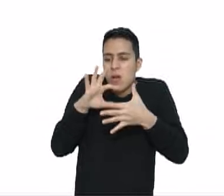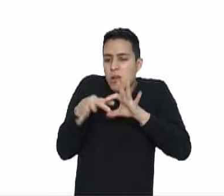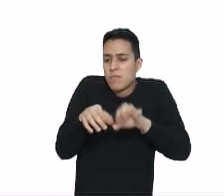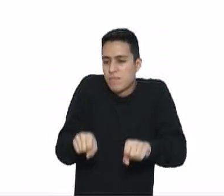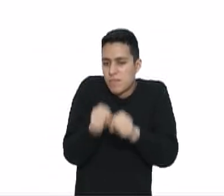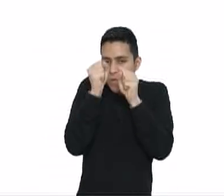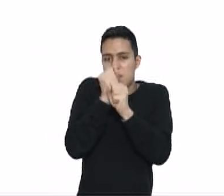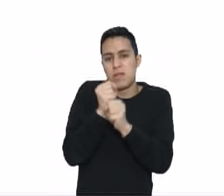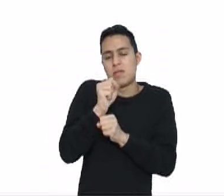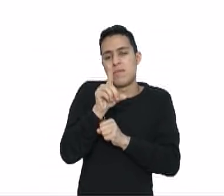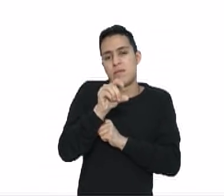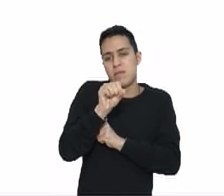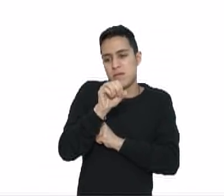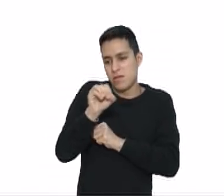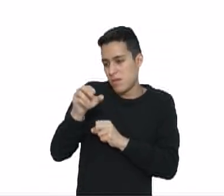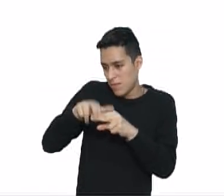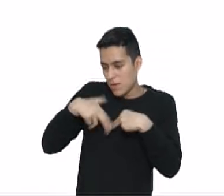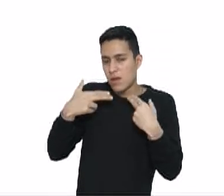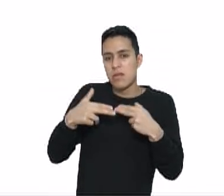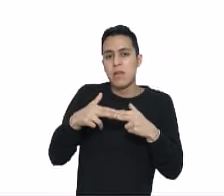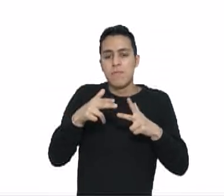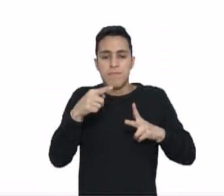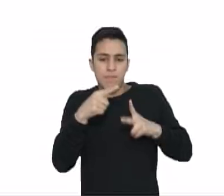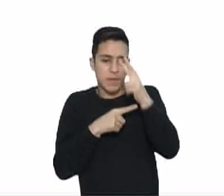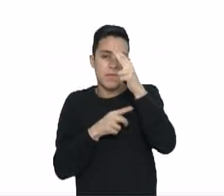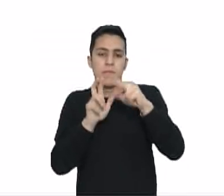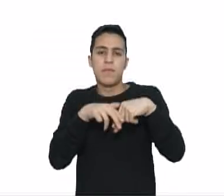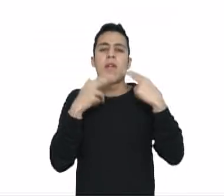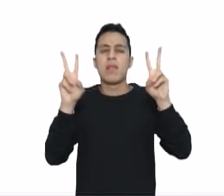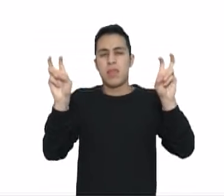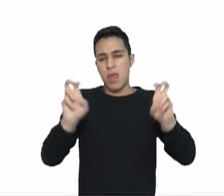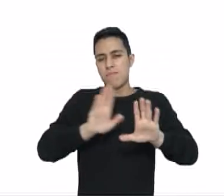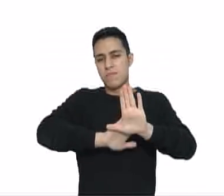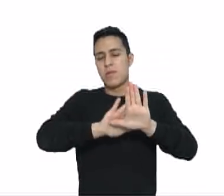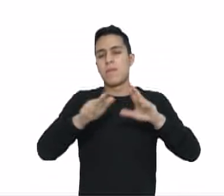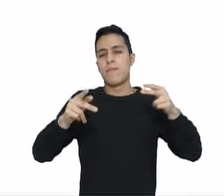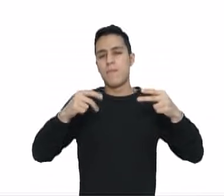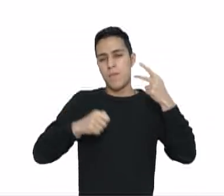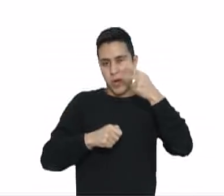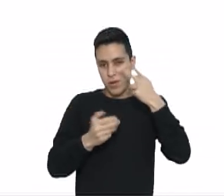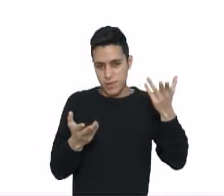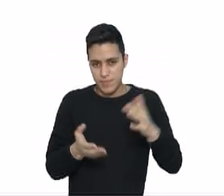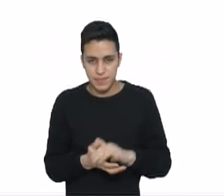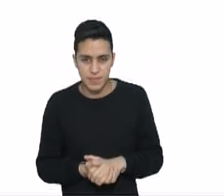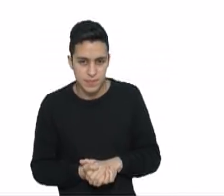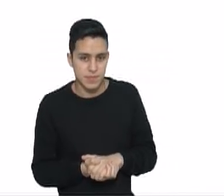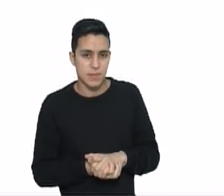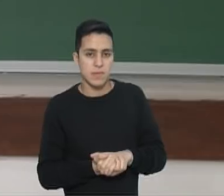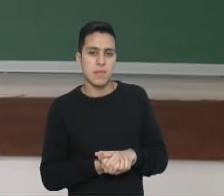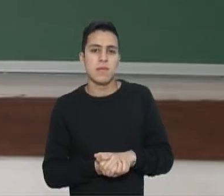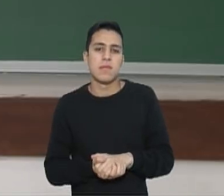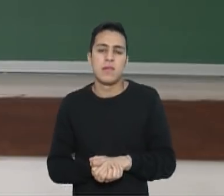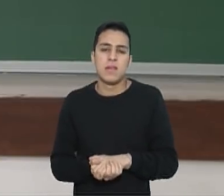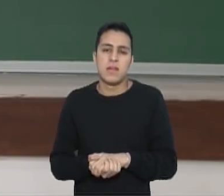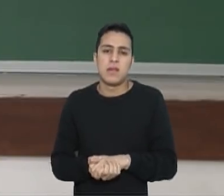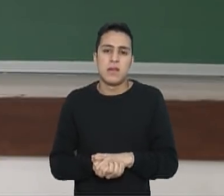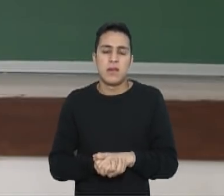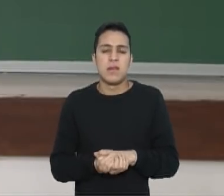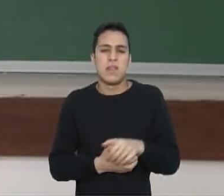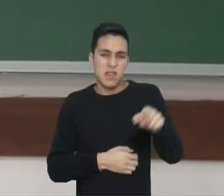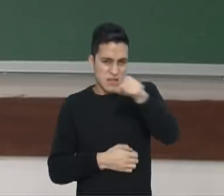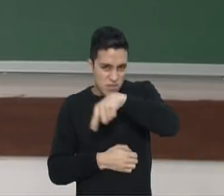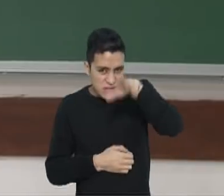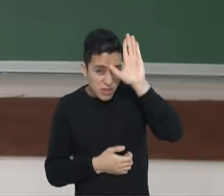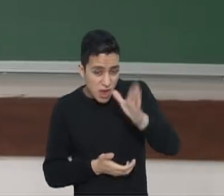em 1980 com esse boicote por questões políticas. Veja o seguinte, você